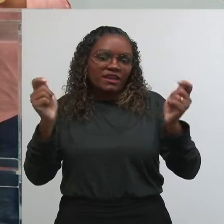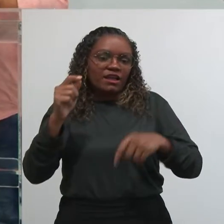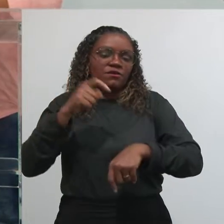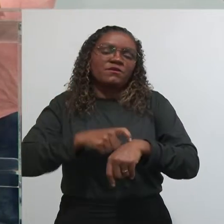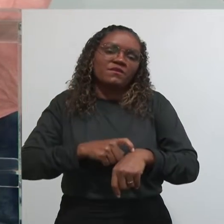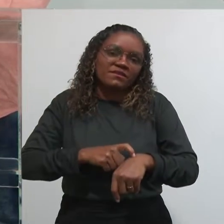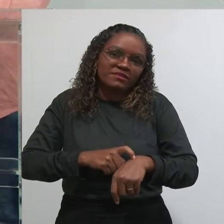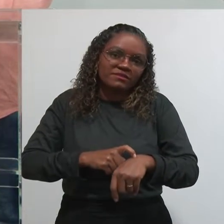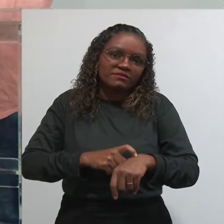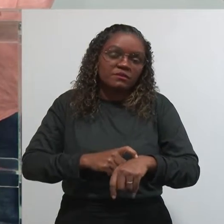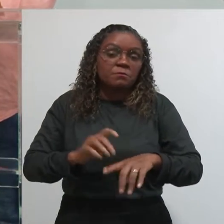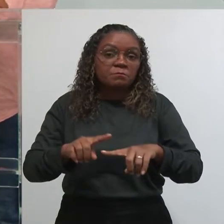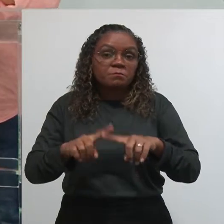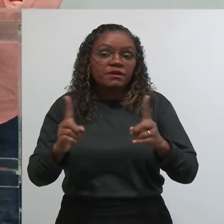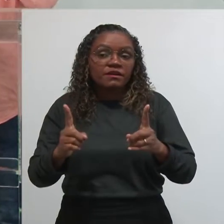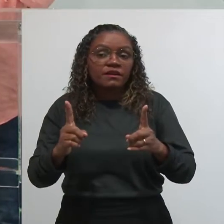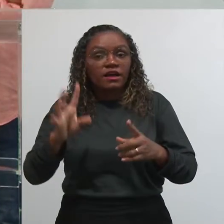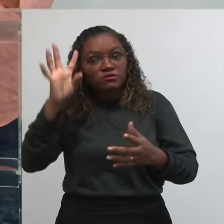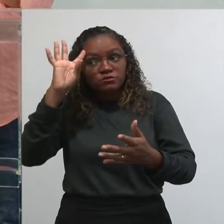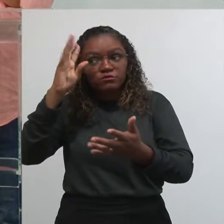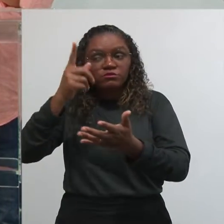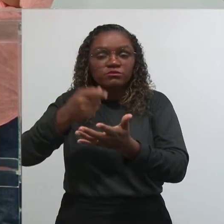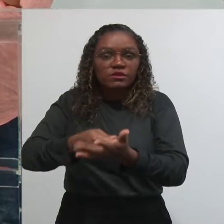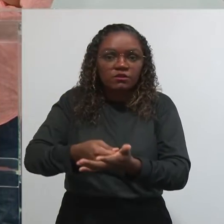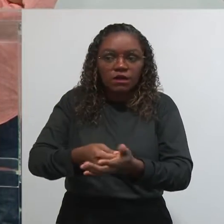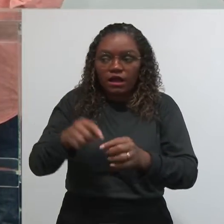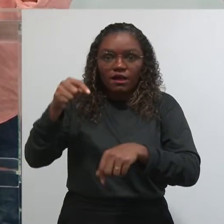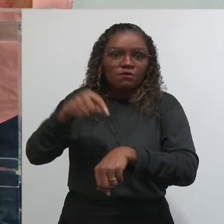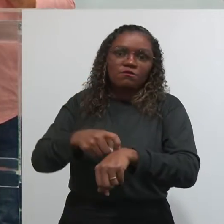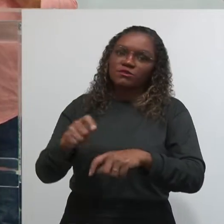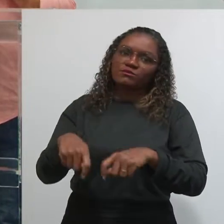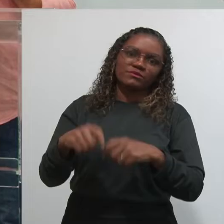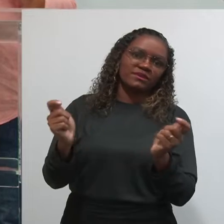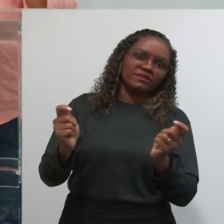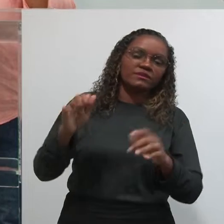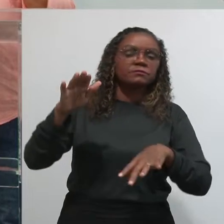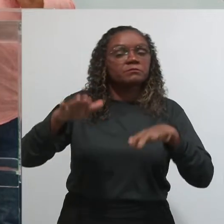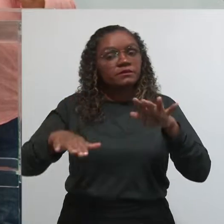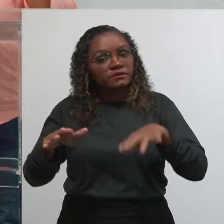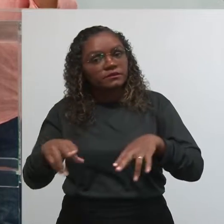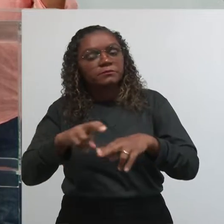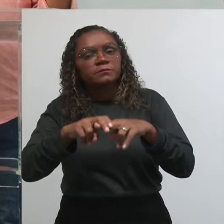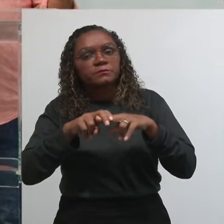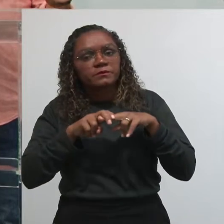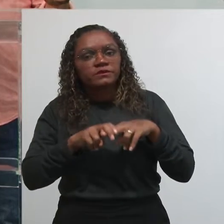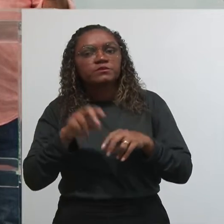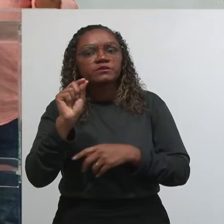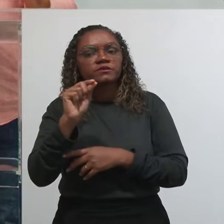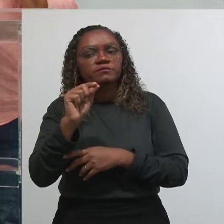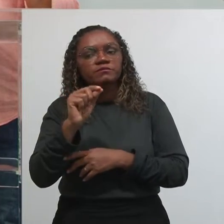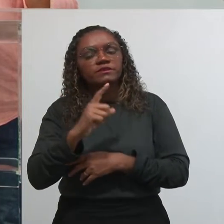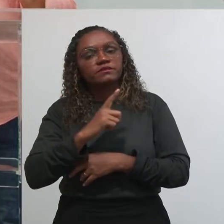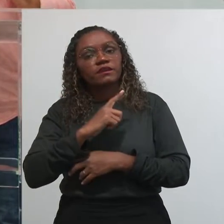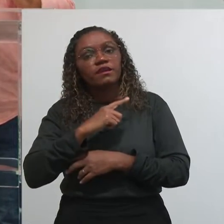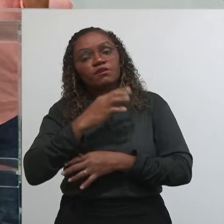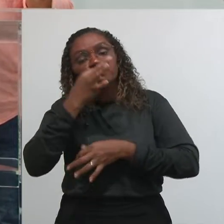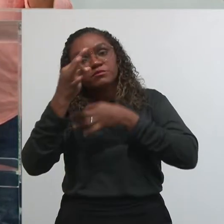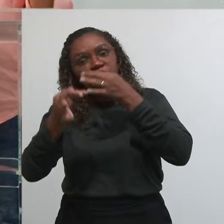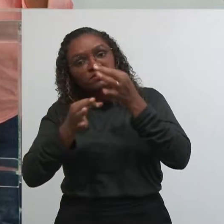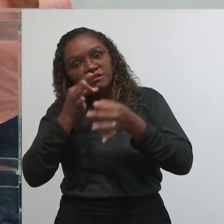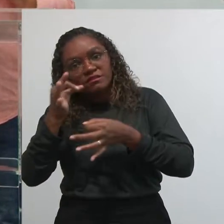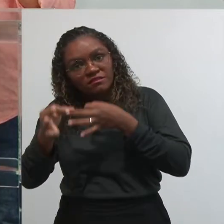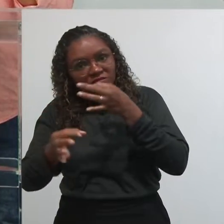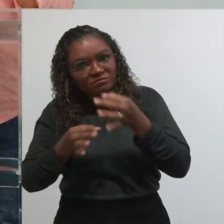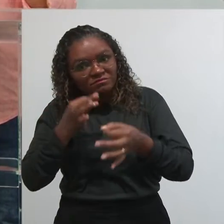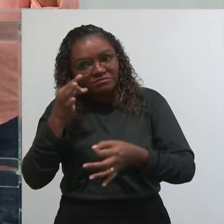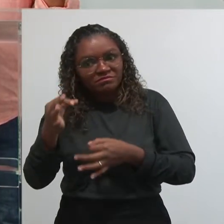o problema definitivamente, eu não posso bancar agora. Então, eu coloco soluções alternativas, soluções intermediárias,